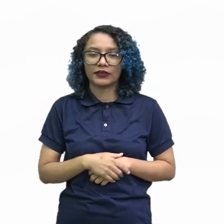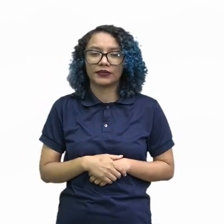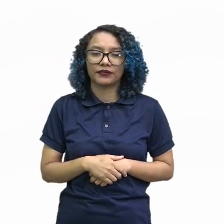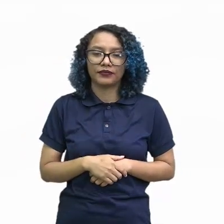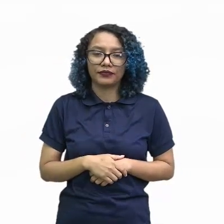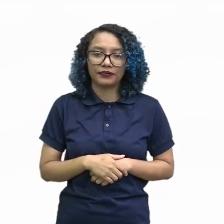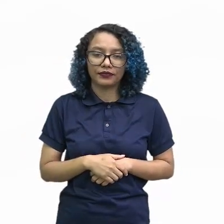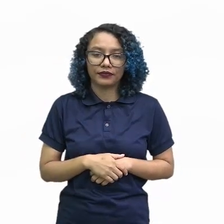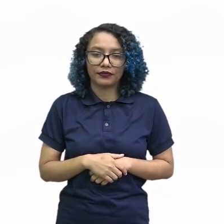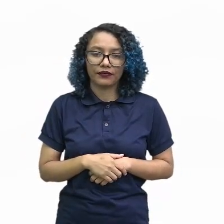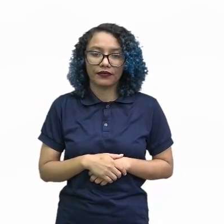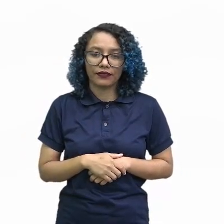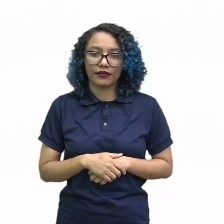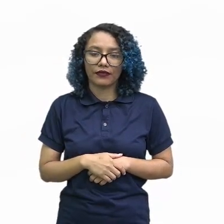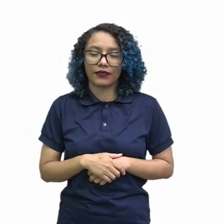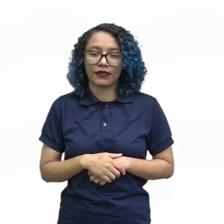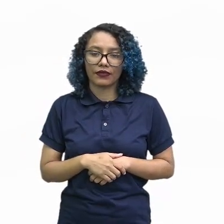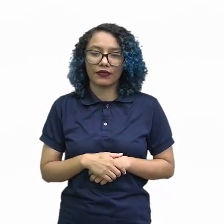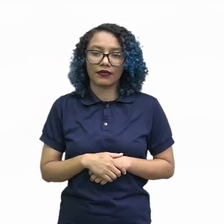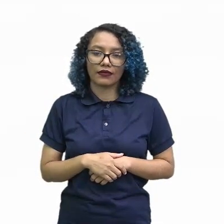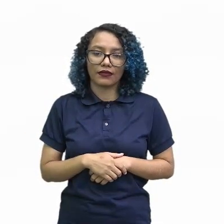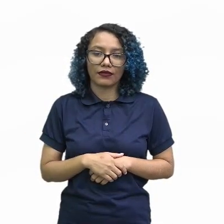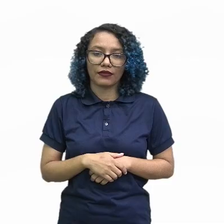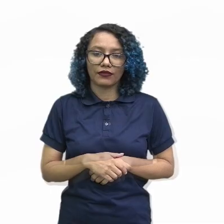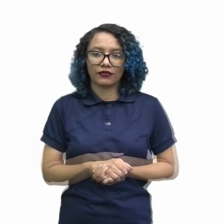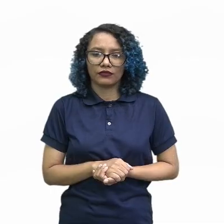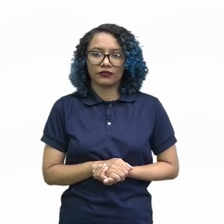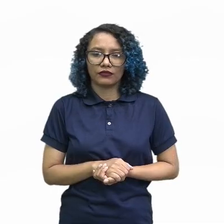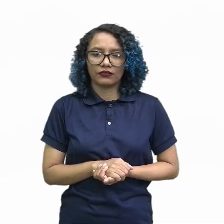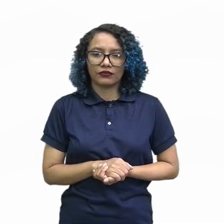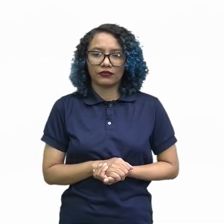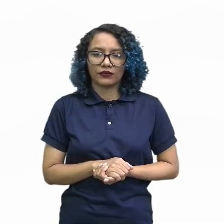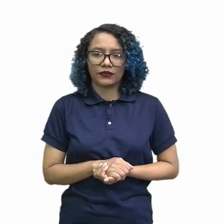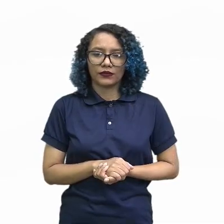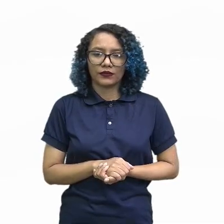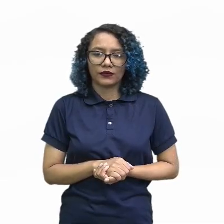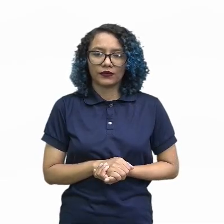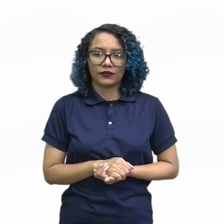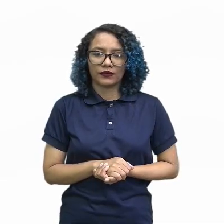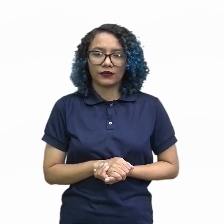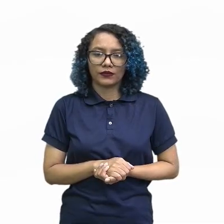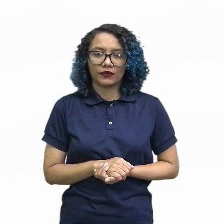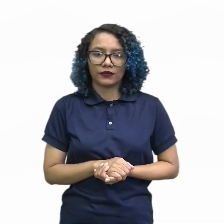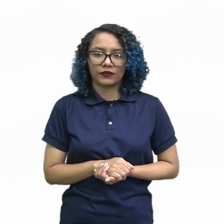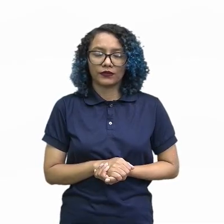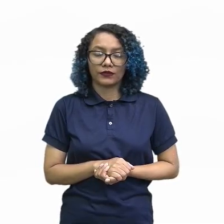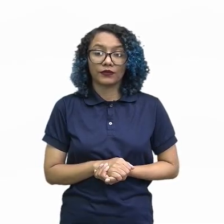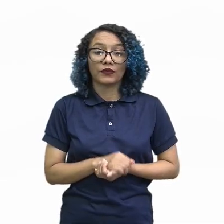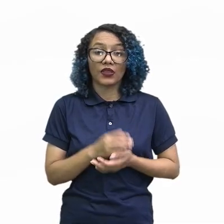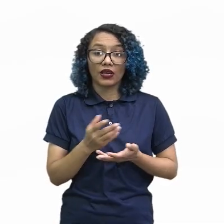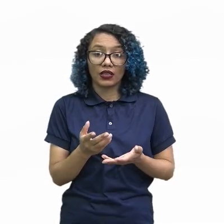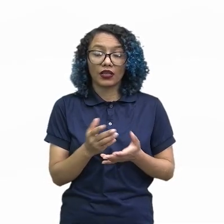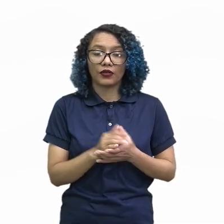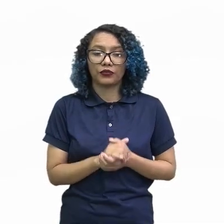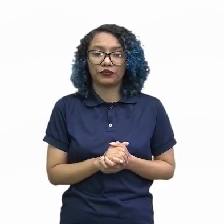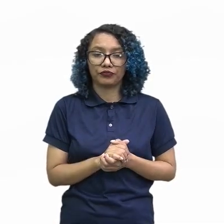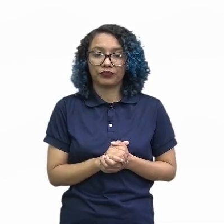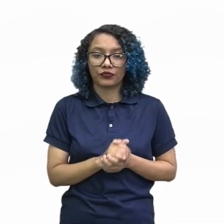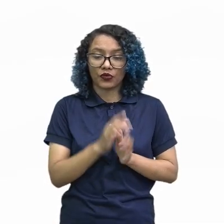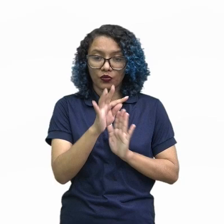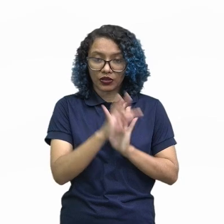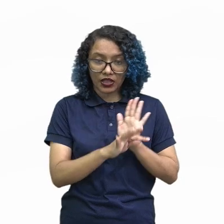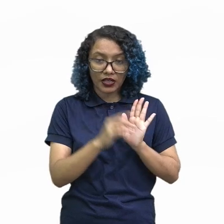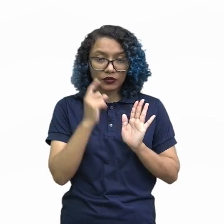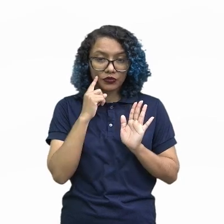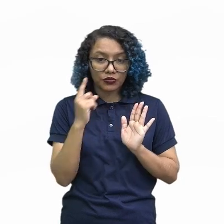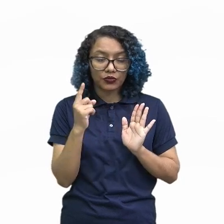poema nós temos um destaque aí para o enunciado "que pena", ok? Então percebam que no nosso texto é